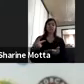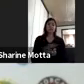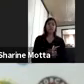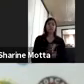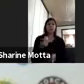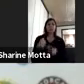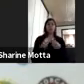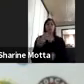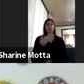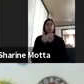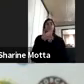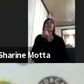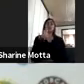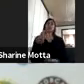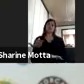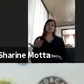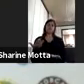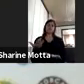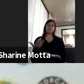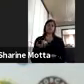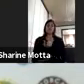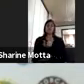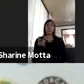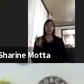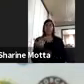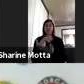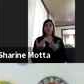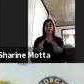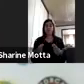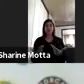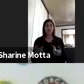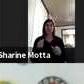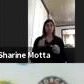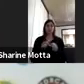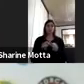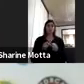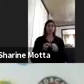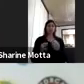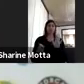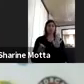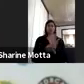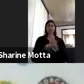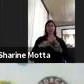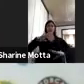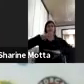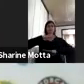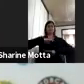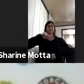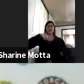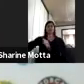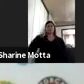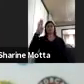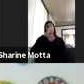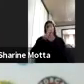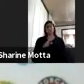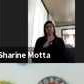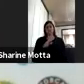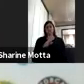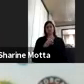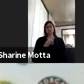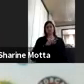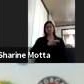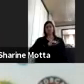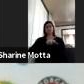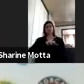julgar. E quantas coisas foram desfeitas. A própria situação aqui no Brasil, de que o STF aprovou no começo da